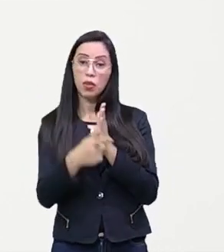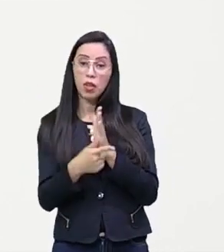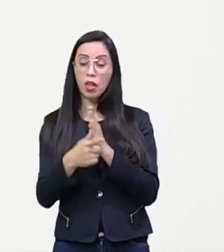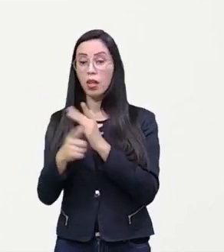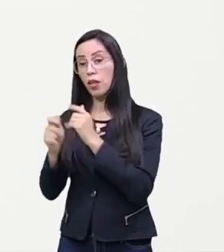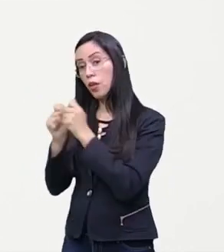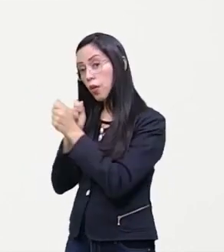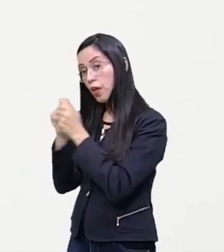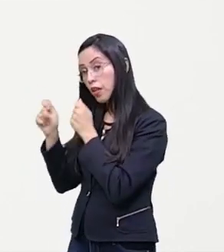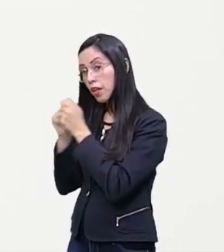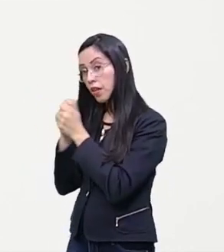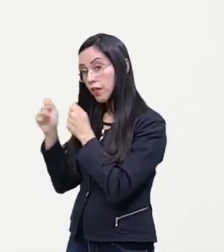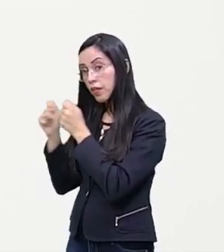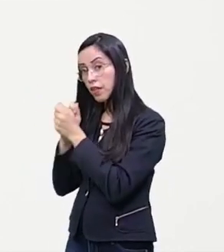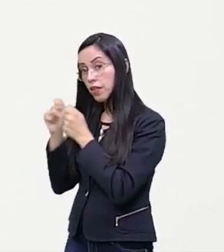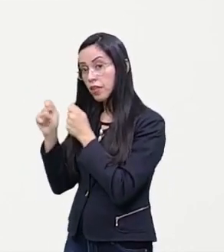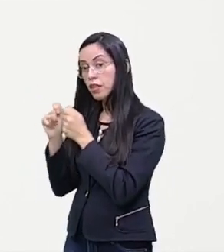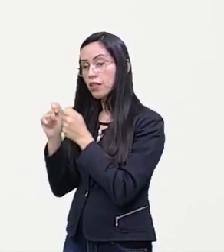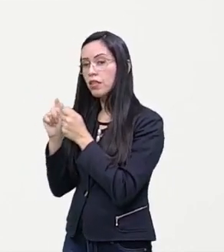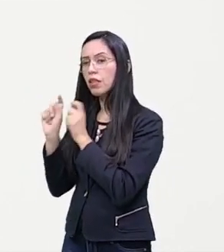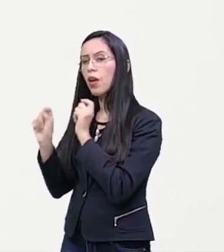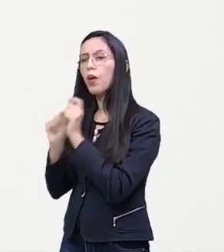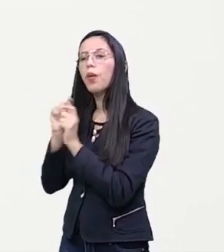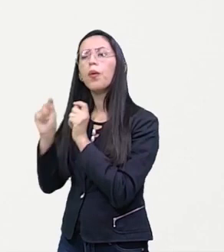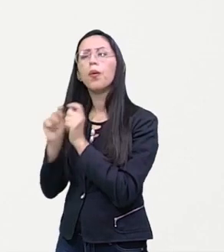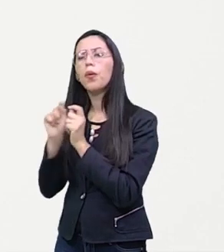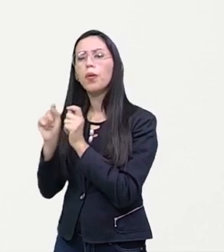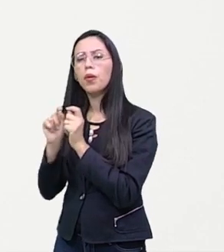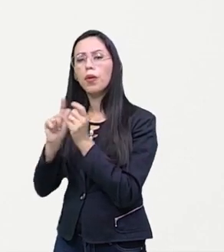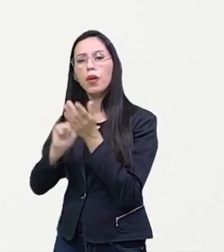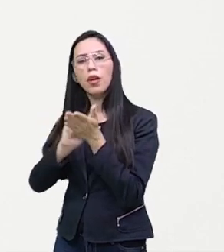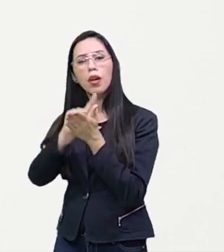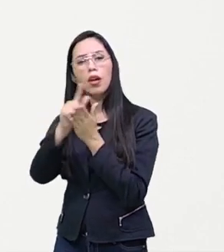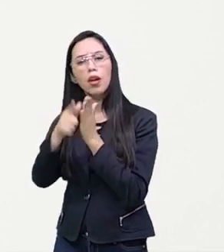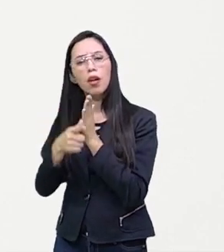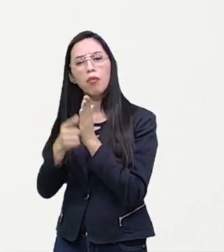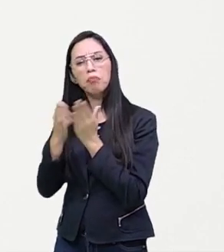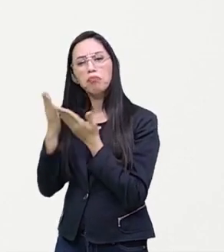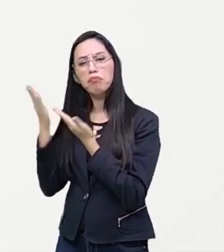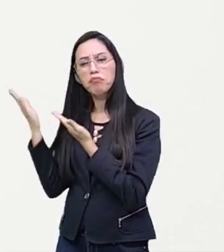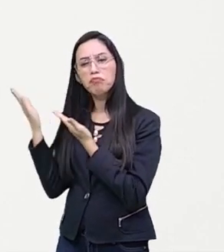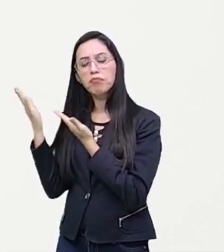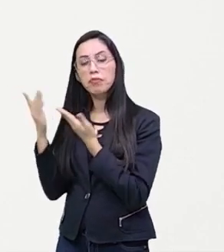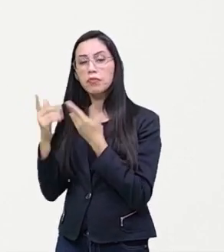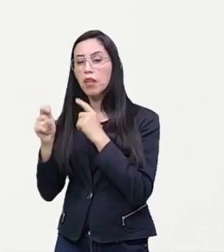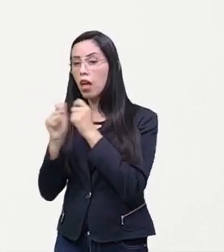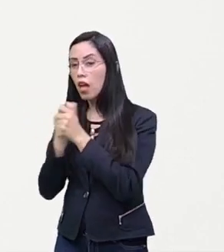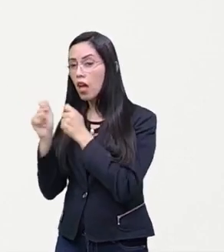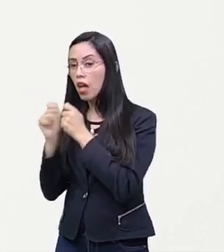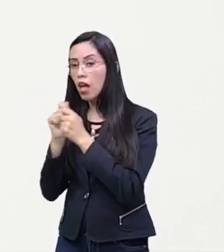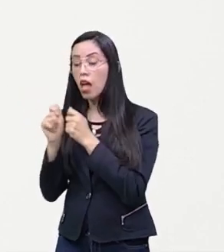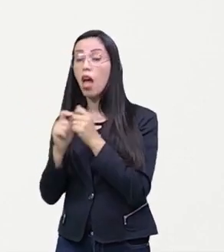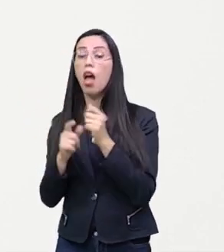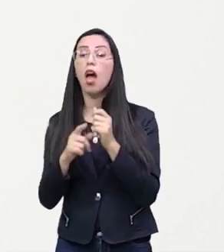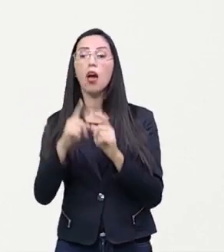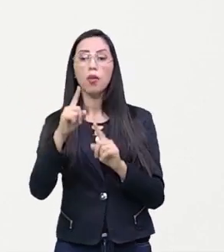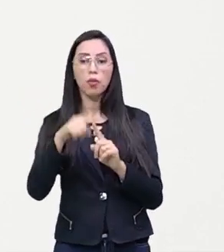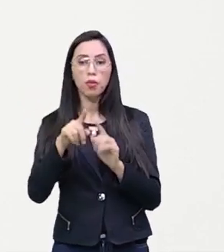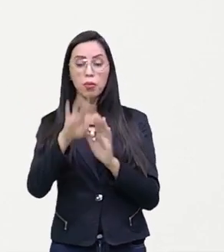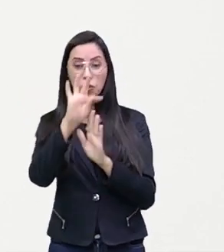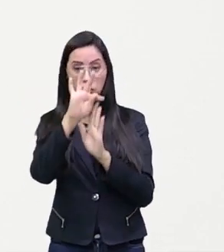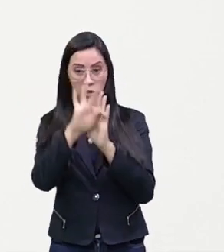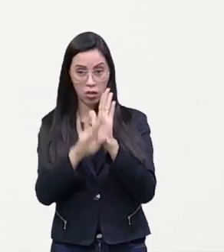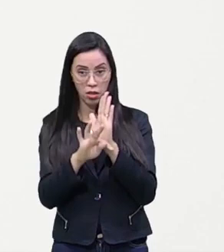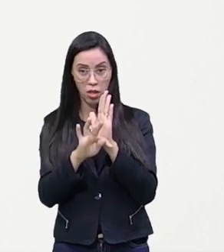entrevista. Olha aqui. O que é esse gênero, professora? A entrevista é um tipo de texto que tem